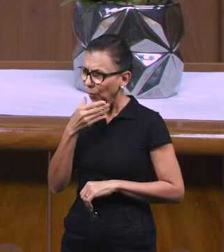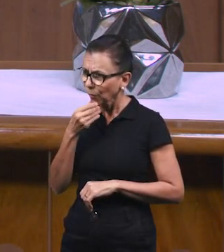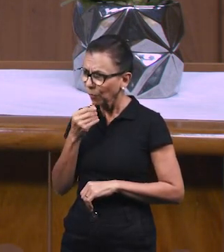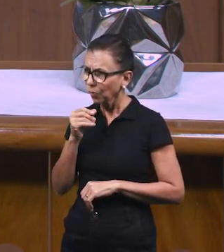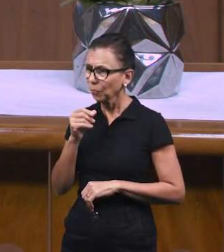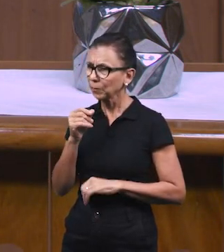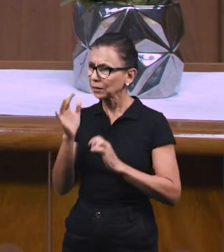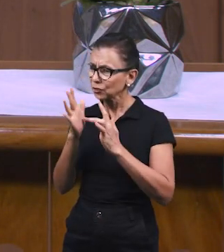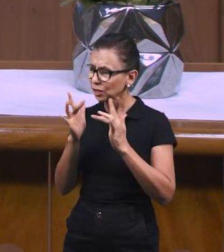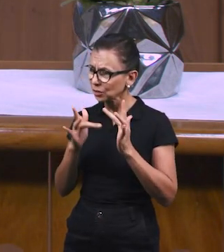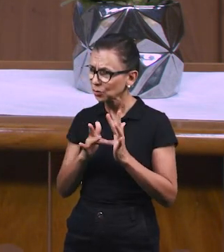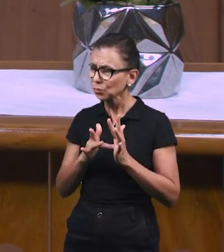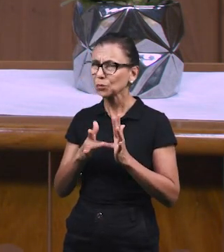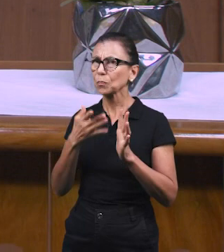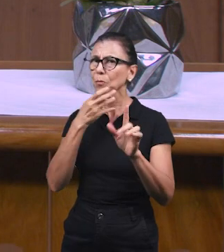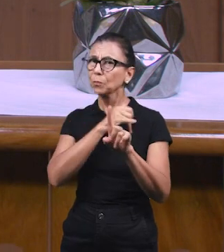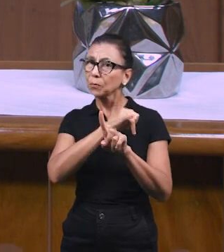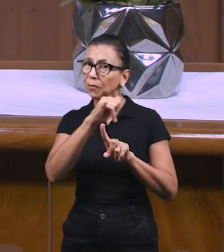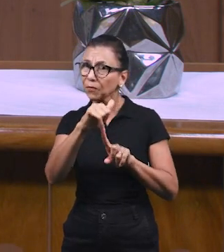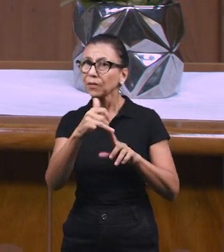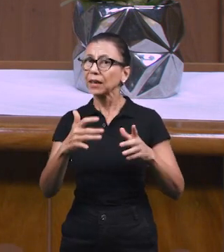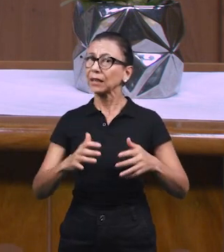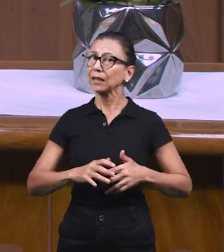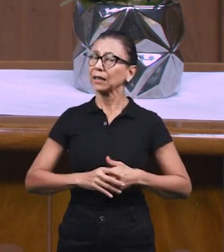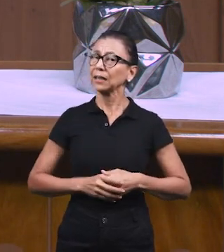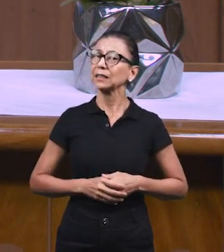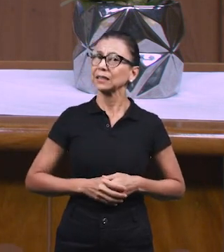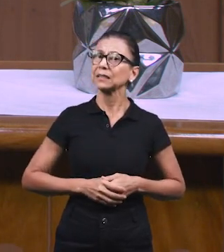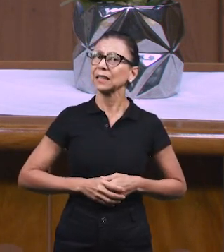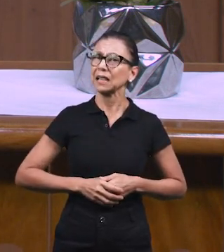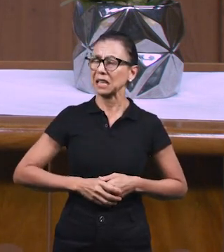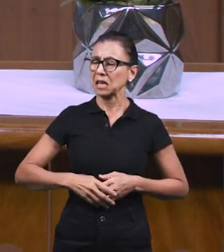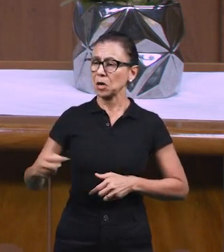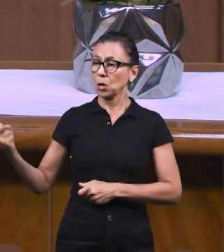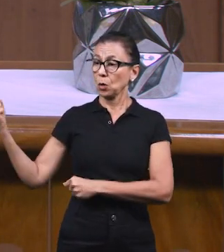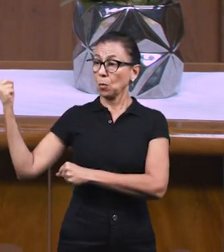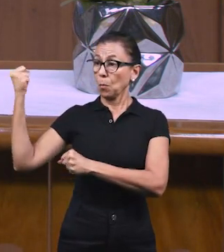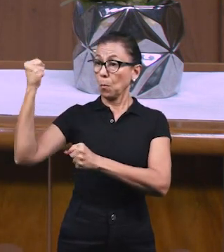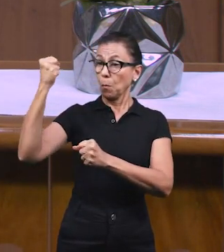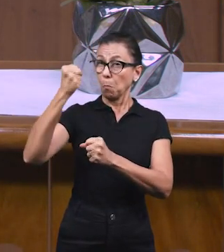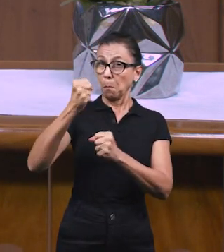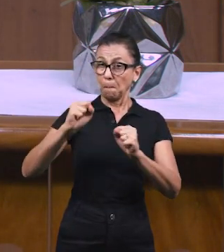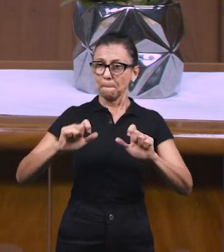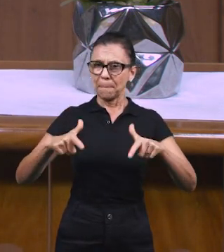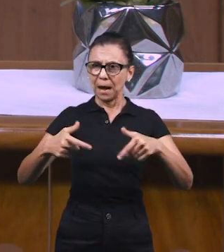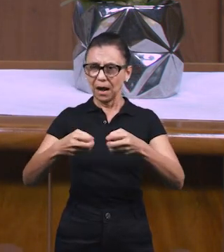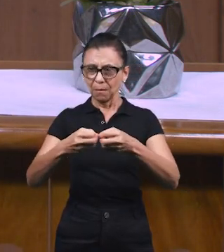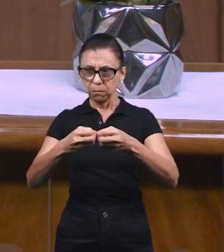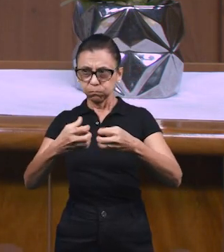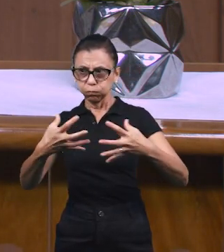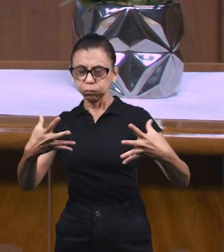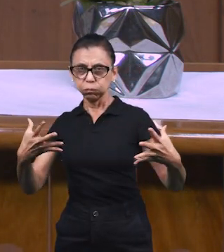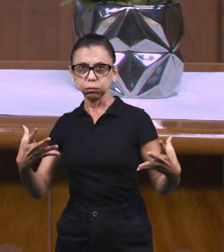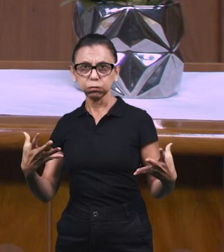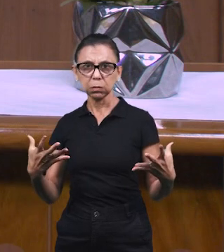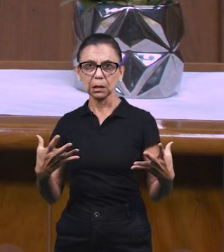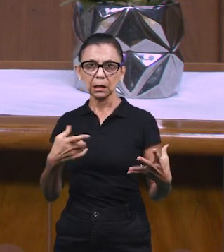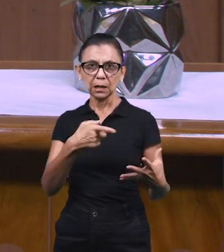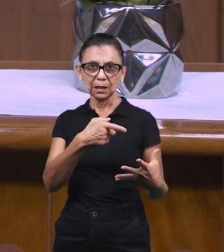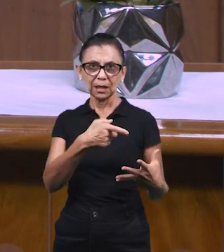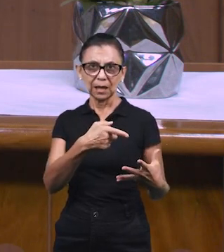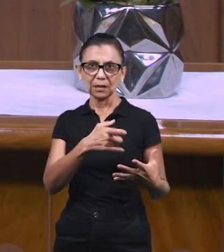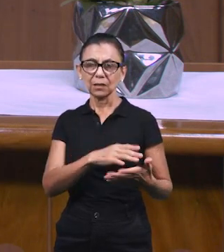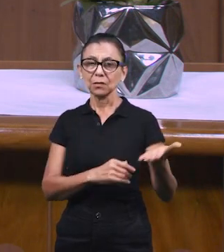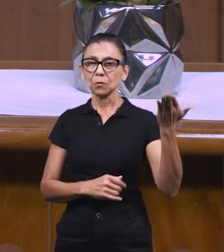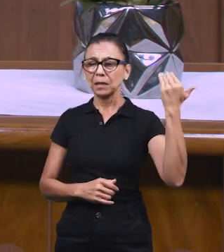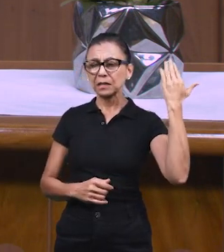Jesus. Ele era profeta, ele era poderoso em obras. E eles começam a falar de Jesus no